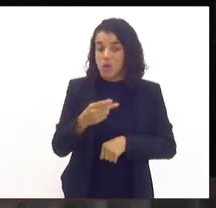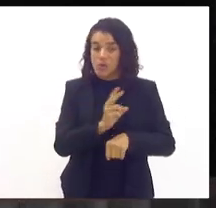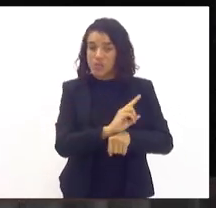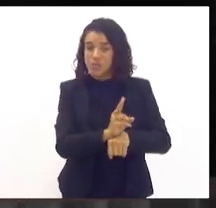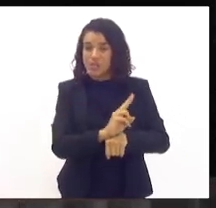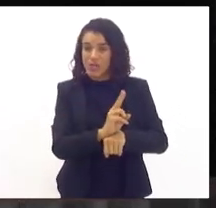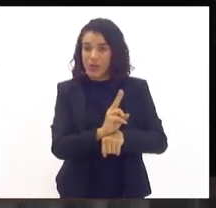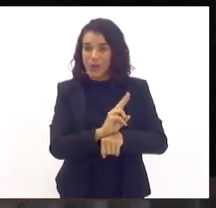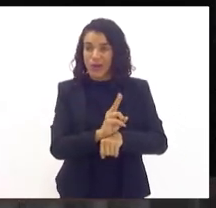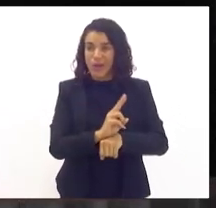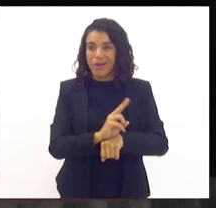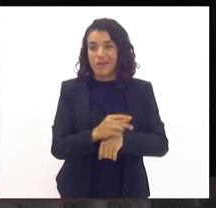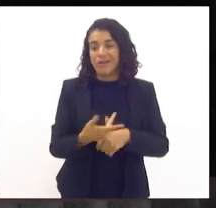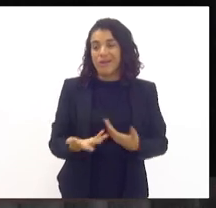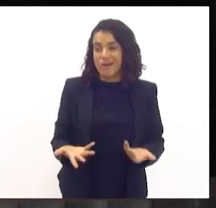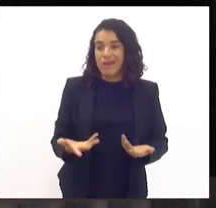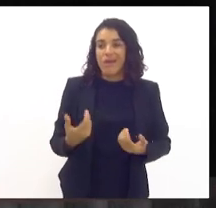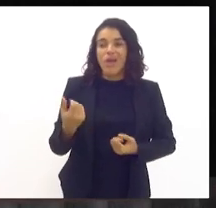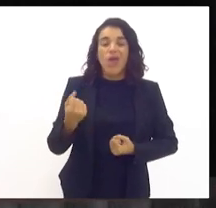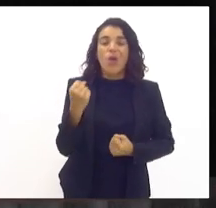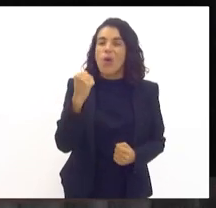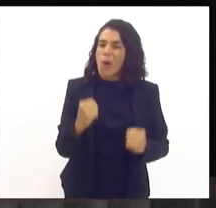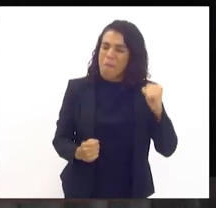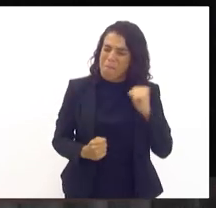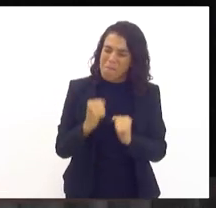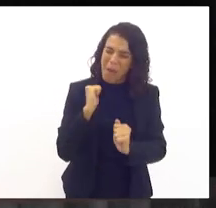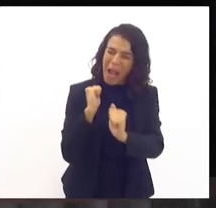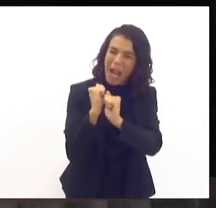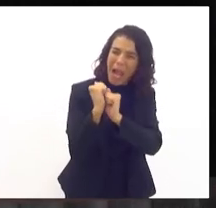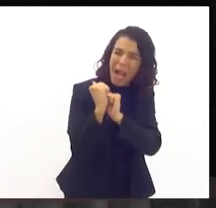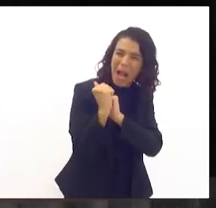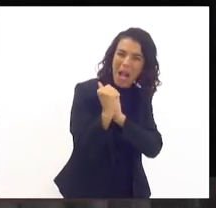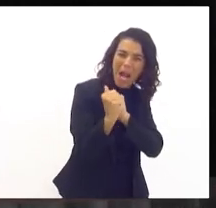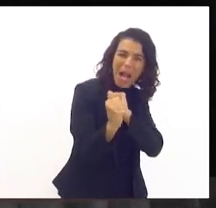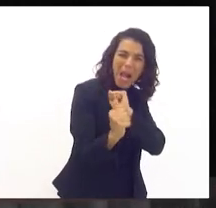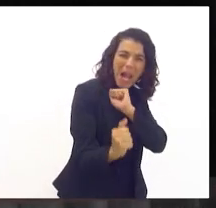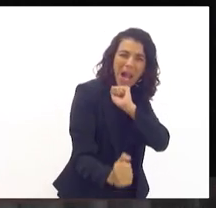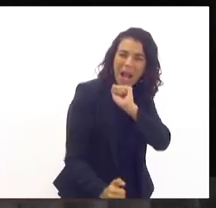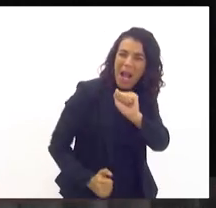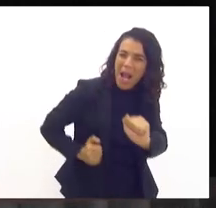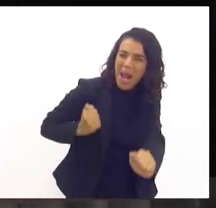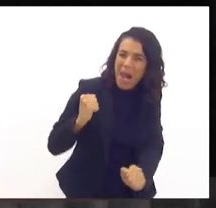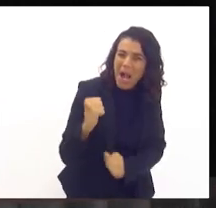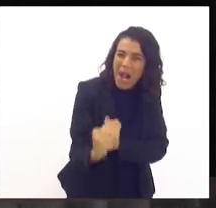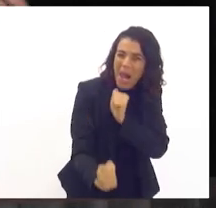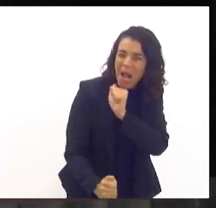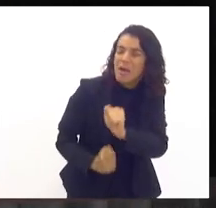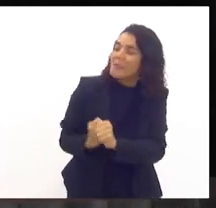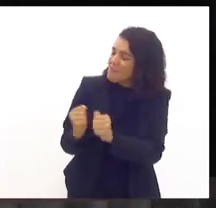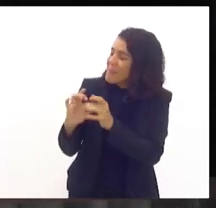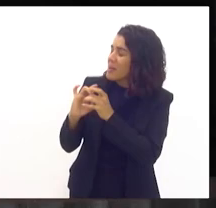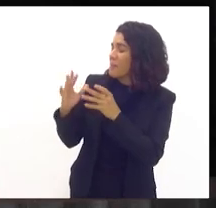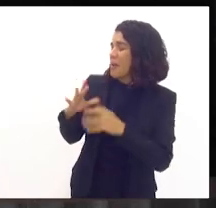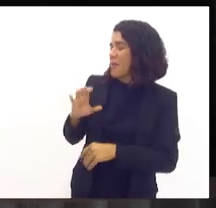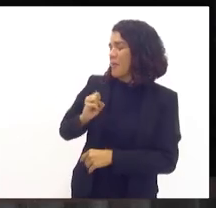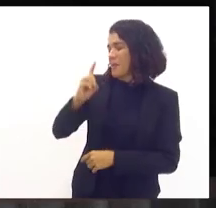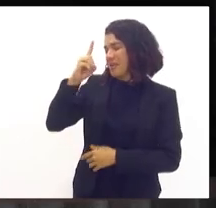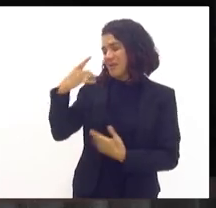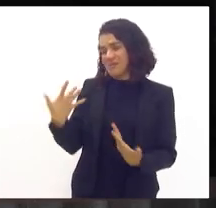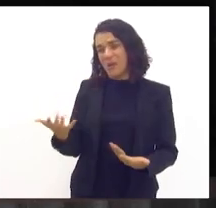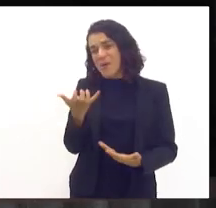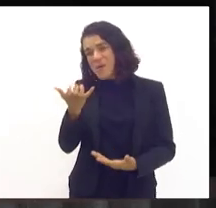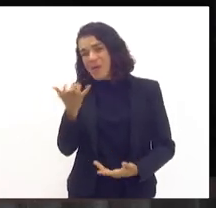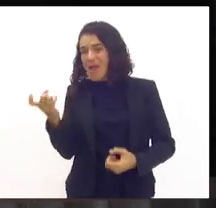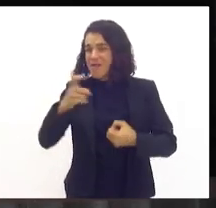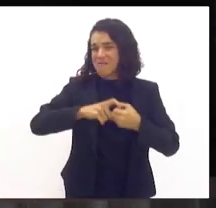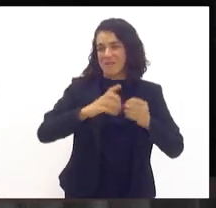não. Eu dirigindo, correndo que nem a condenada, vocês tudo nervoso aí. Me libera, pelo amor de Deus, eu quero ir embora para